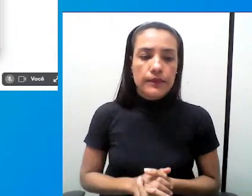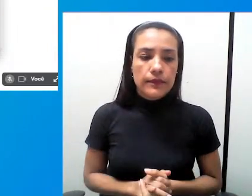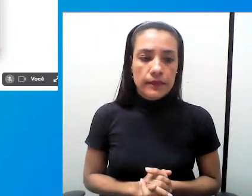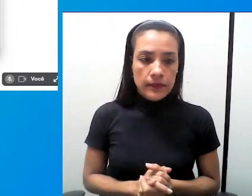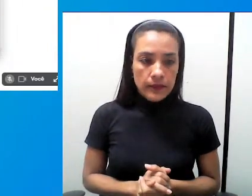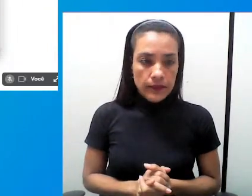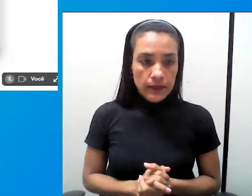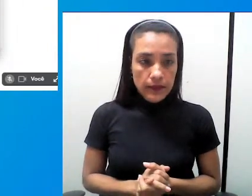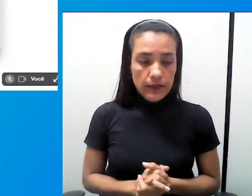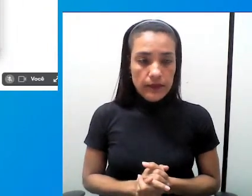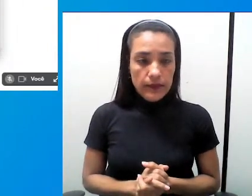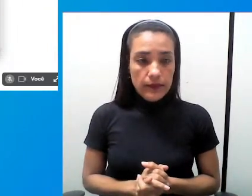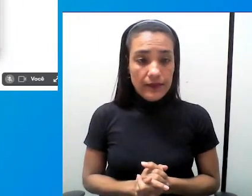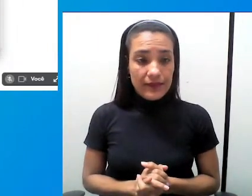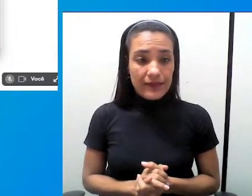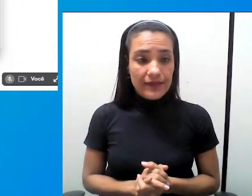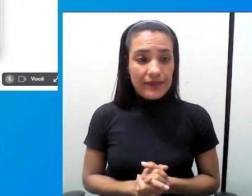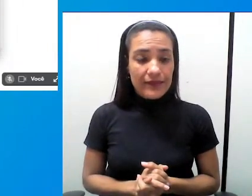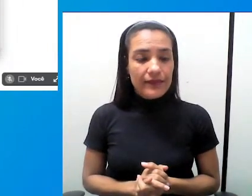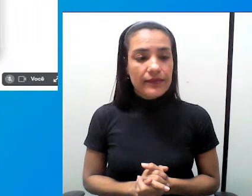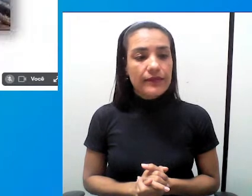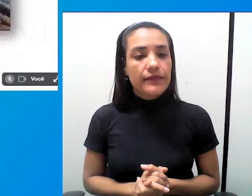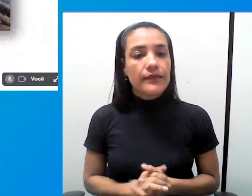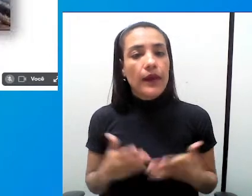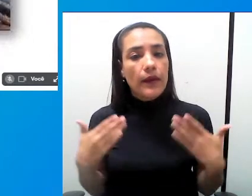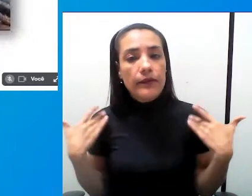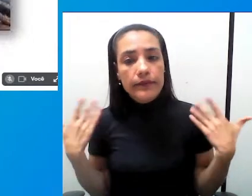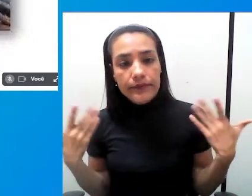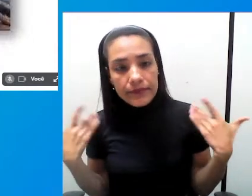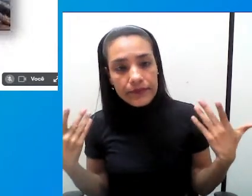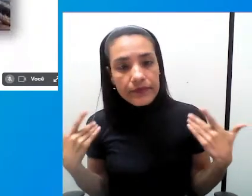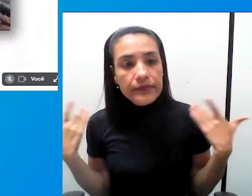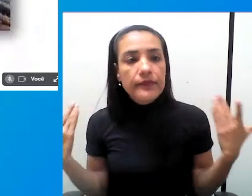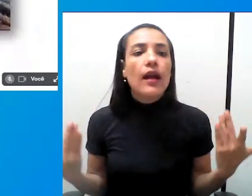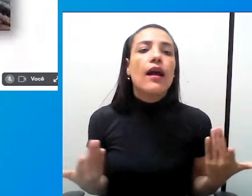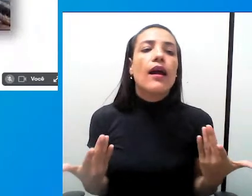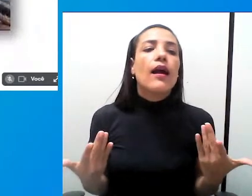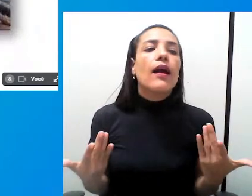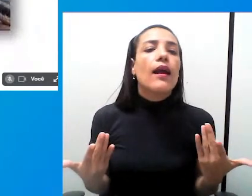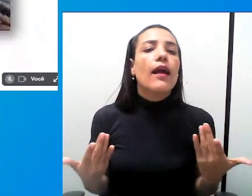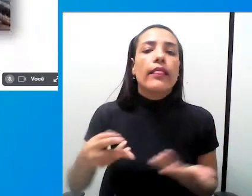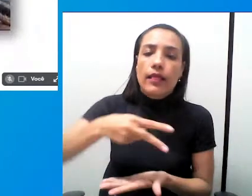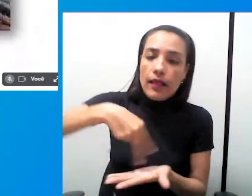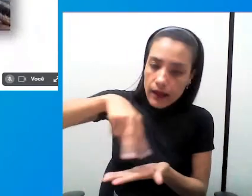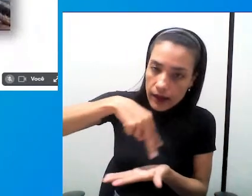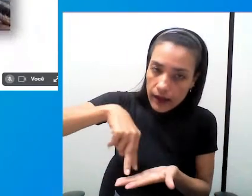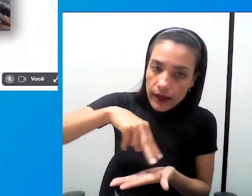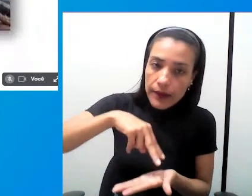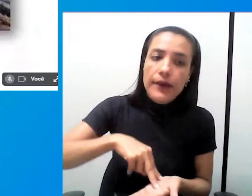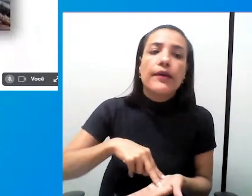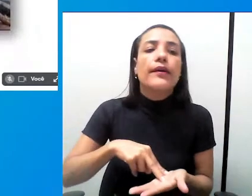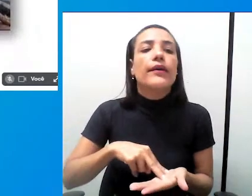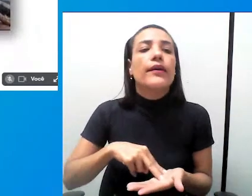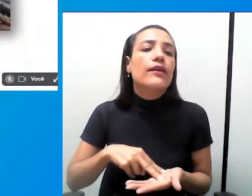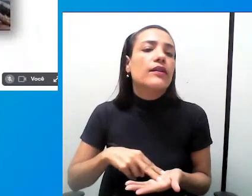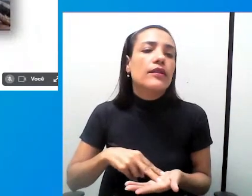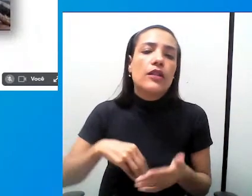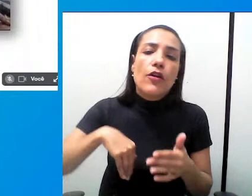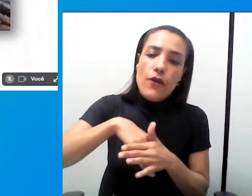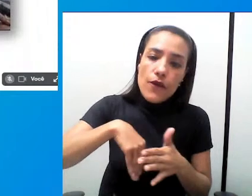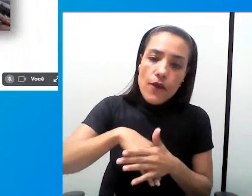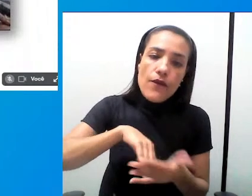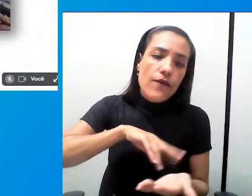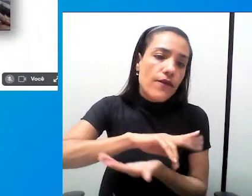O lazer que faz parte da vida desses alunos, dessas comunidades, nessa história de vida, que é